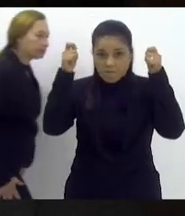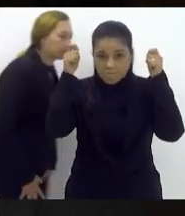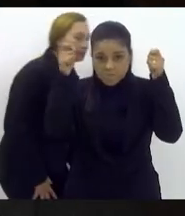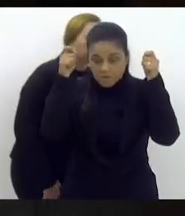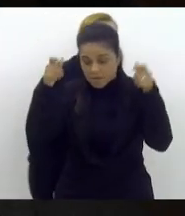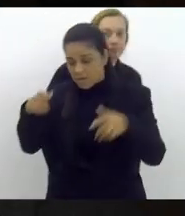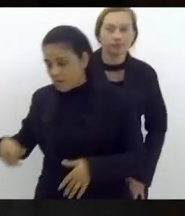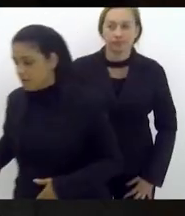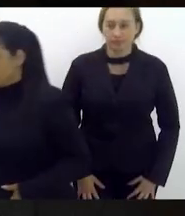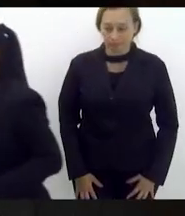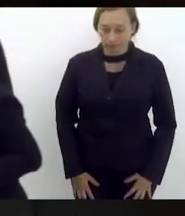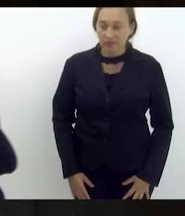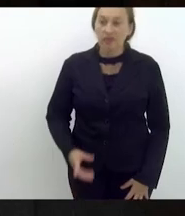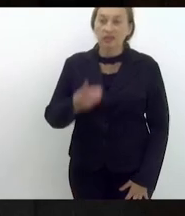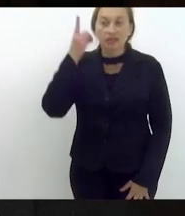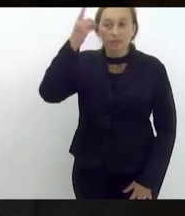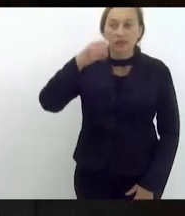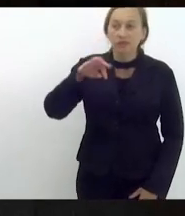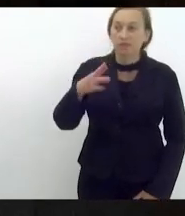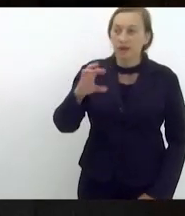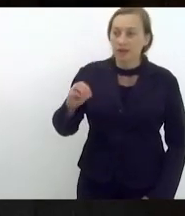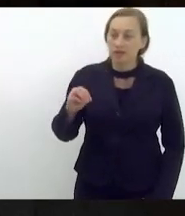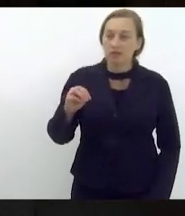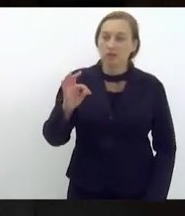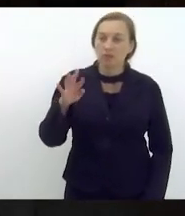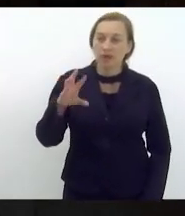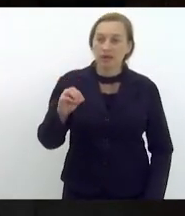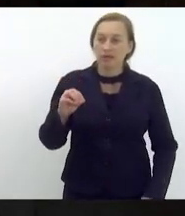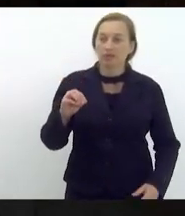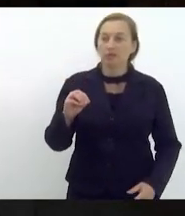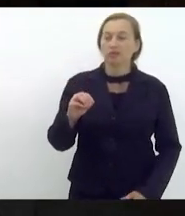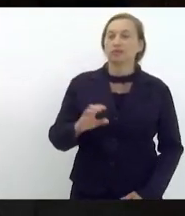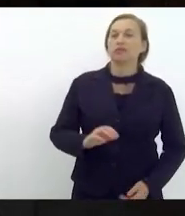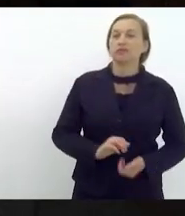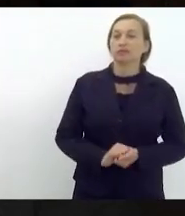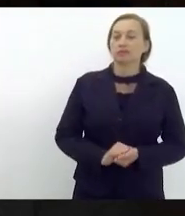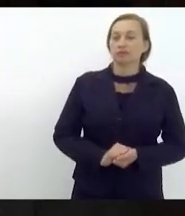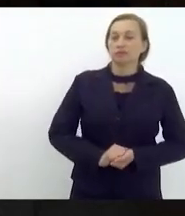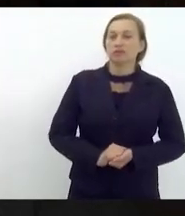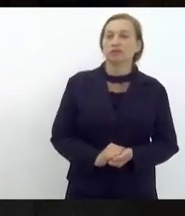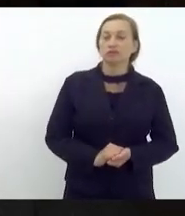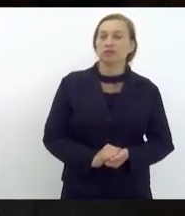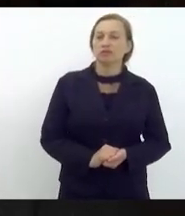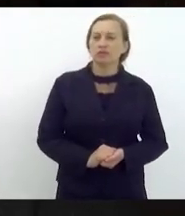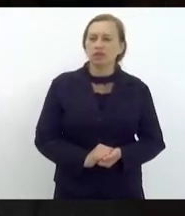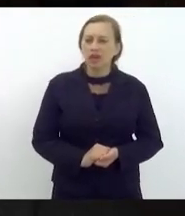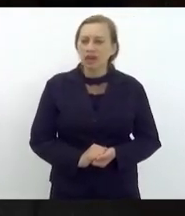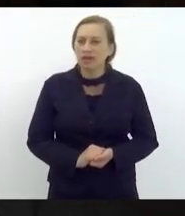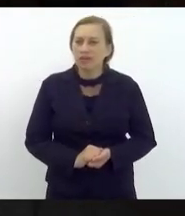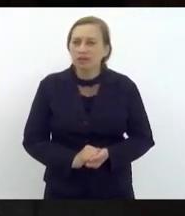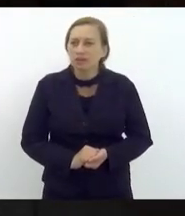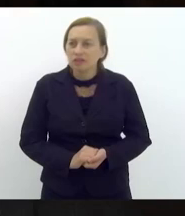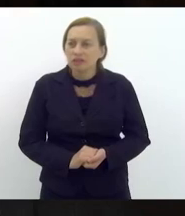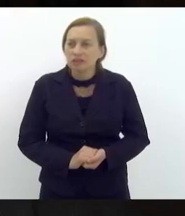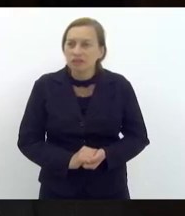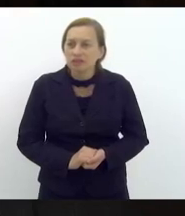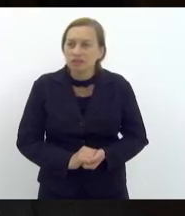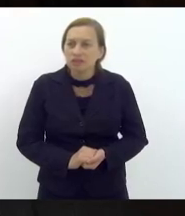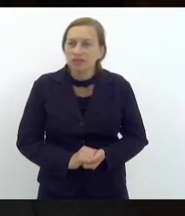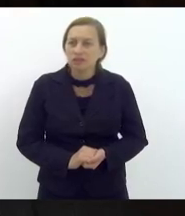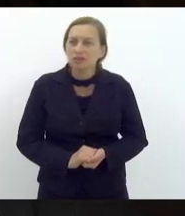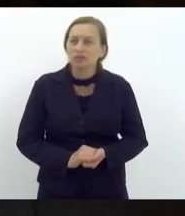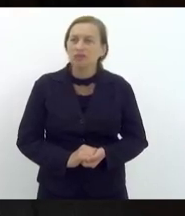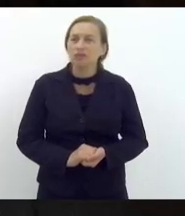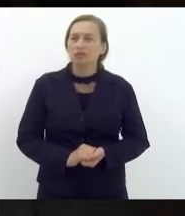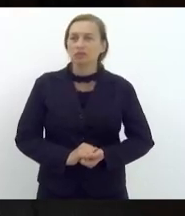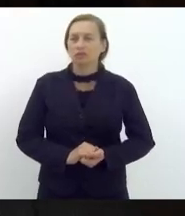Deputado Márcio Roberto vossa excelência que tem seis rebentos a caminho